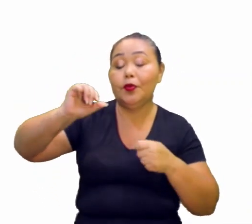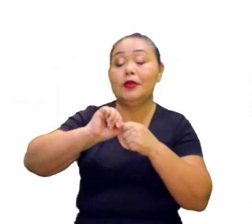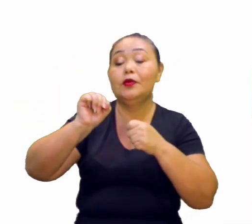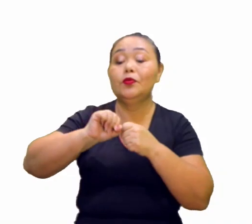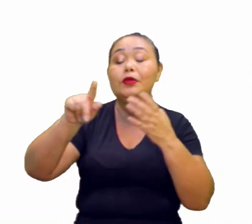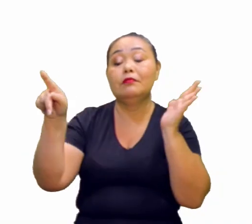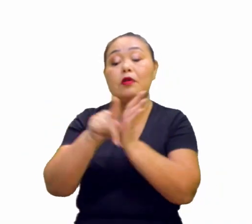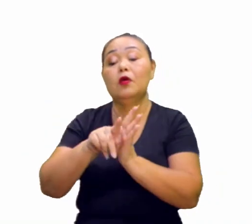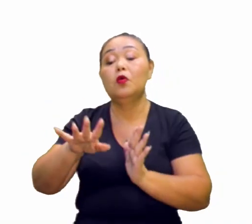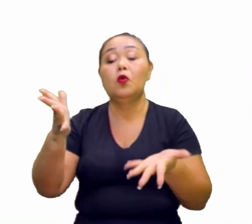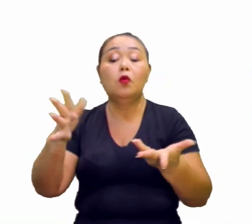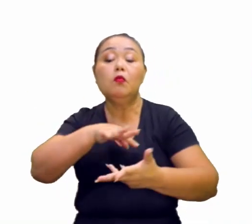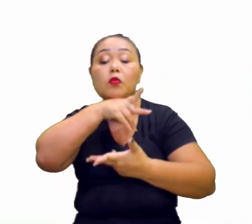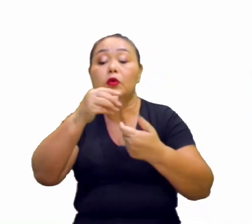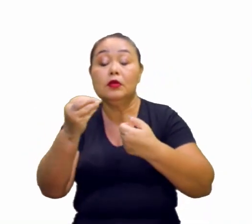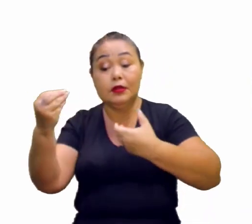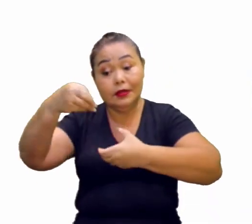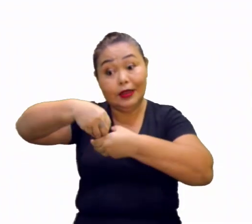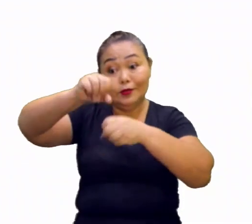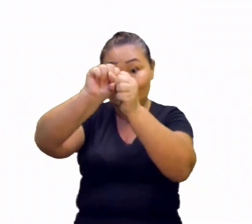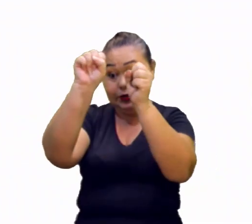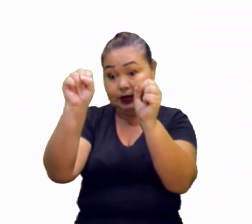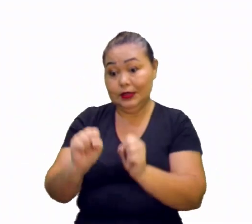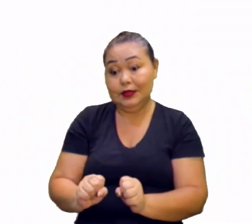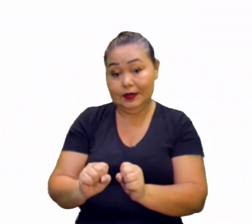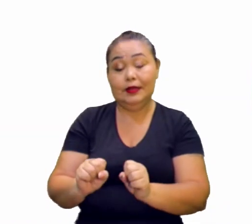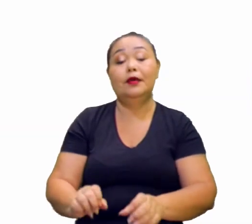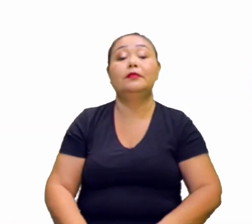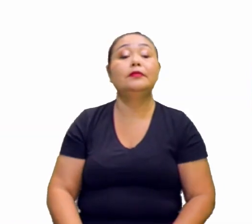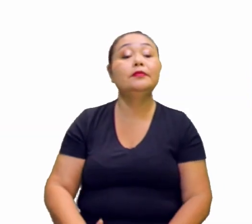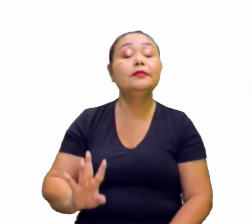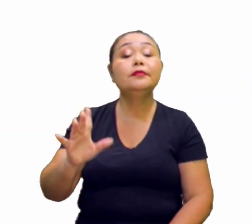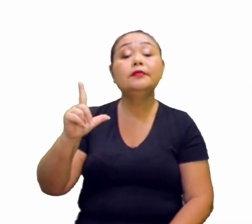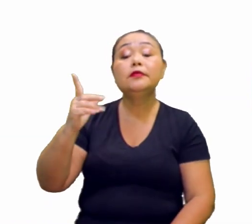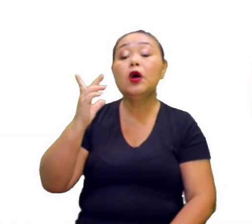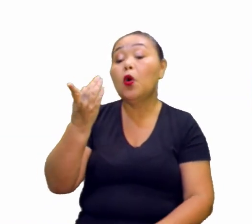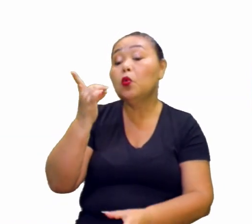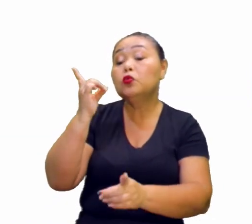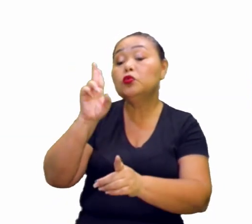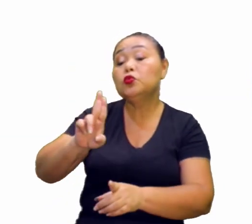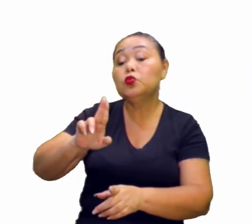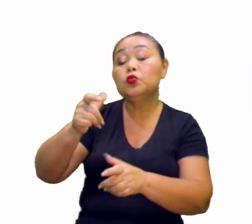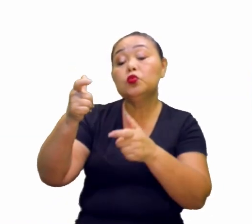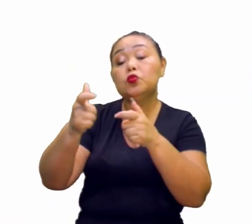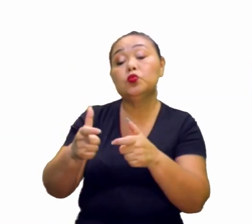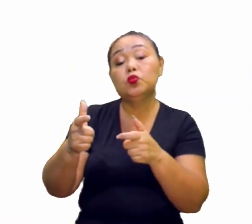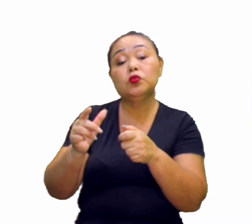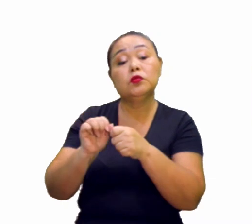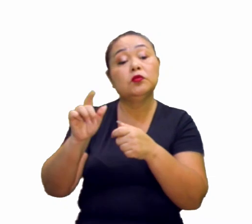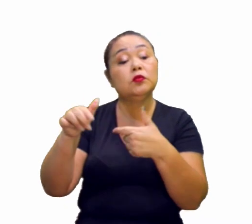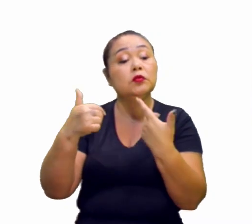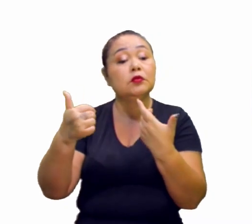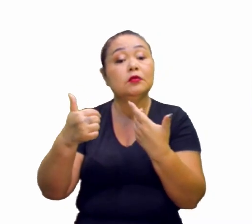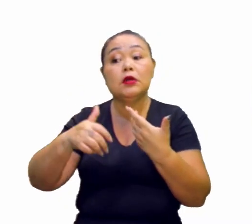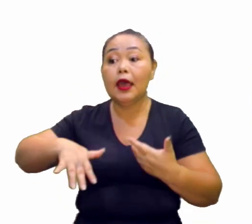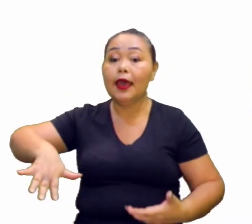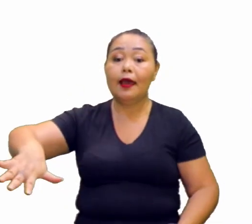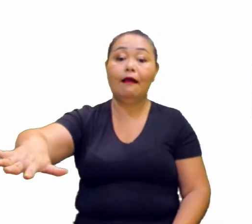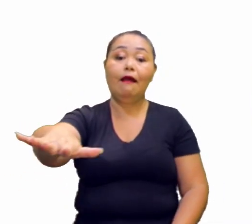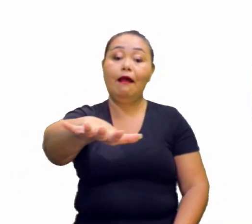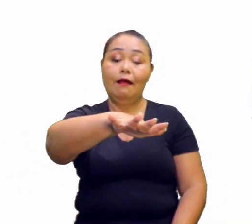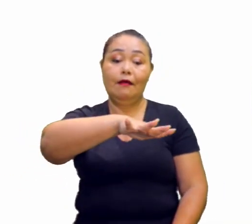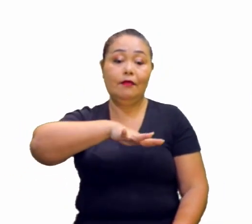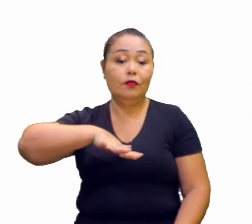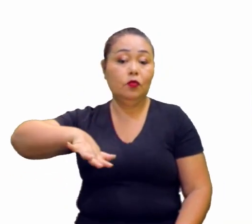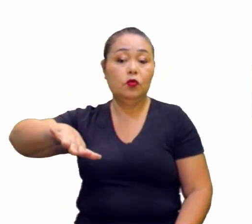animal, também inserida nesse sistema, tá? Onde eles podem ser aplicados em áreas onde você